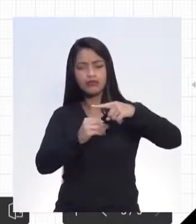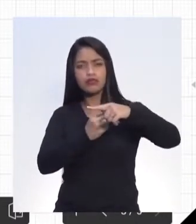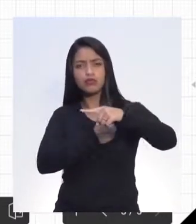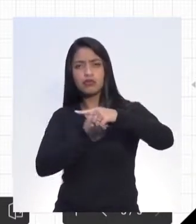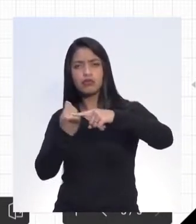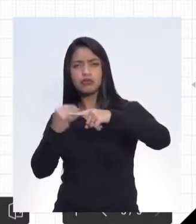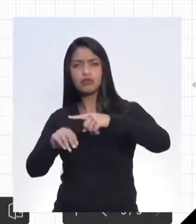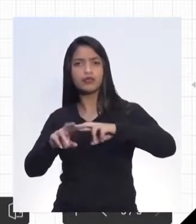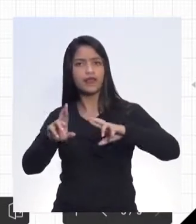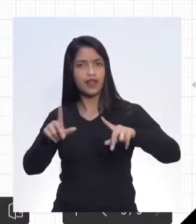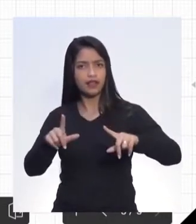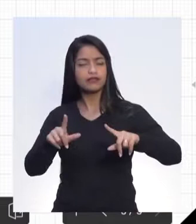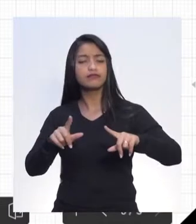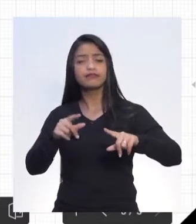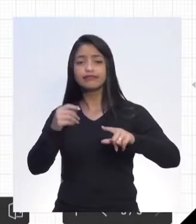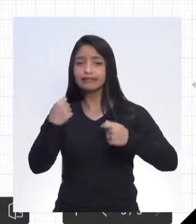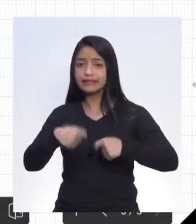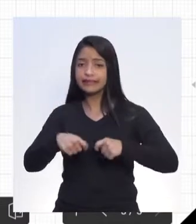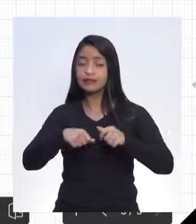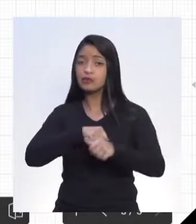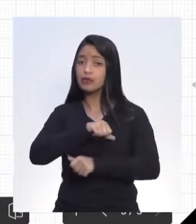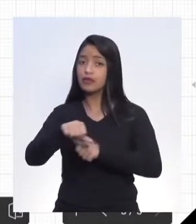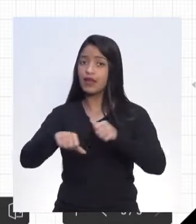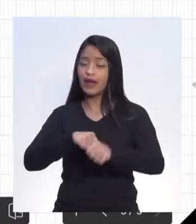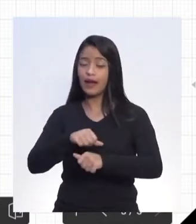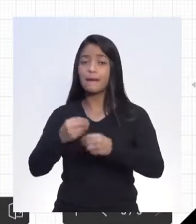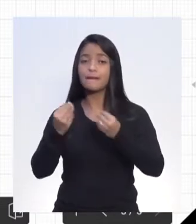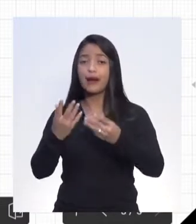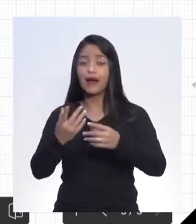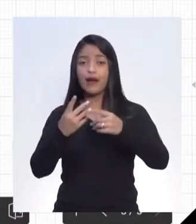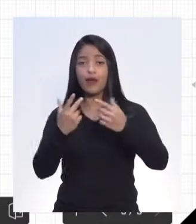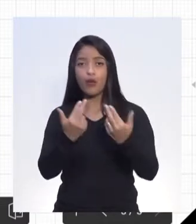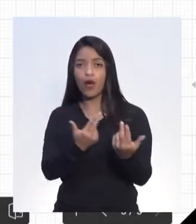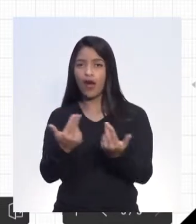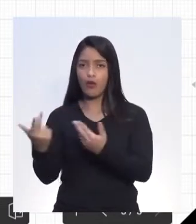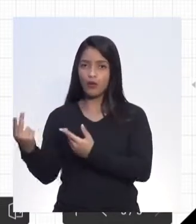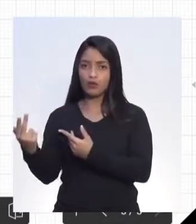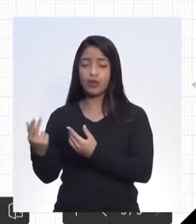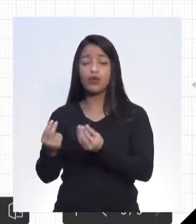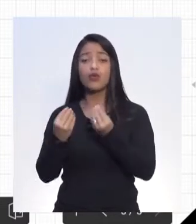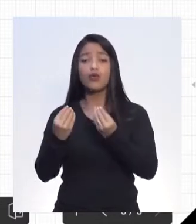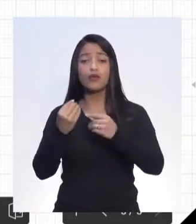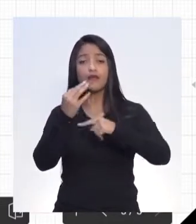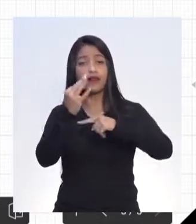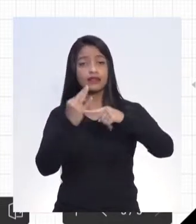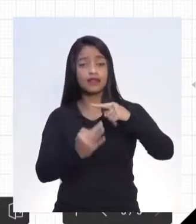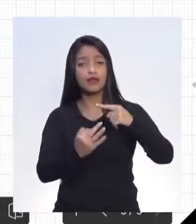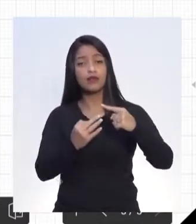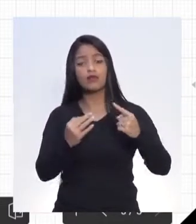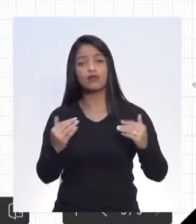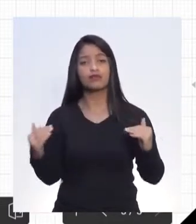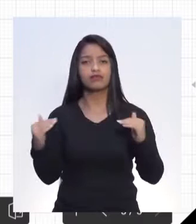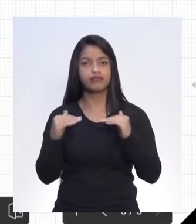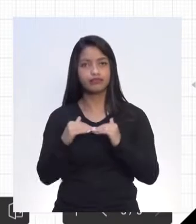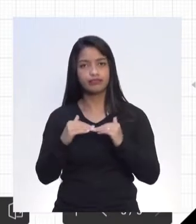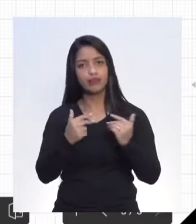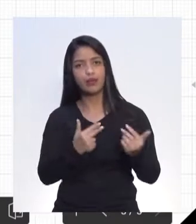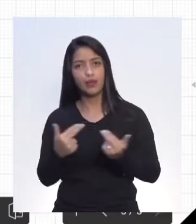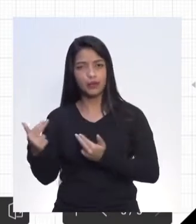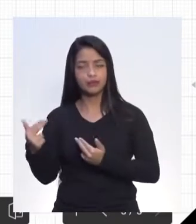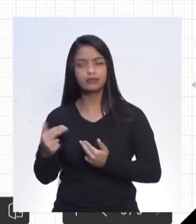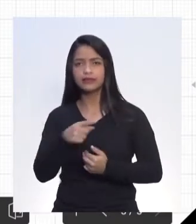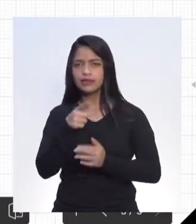converter esses denominadores para que eles se tornem iguais através do quê? Da equivalência de frações, como você já estudar. Então, aqui